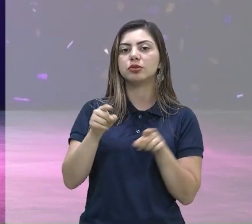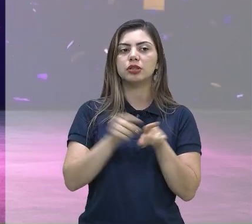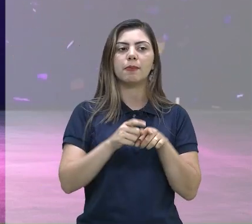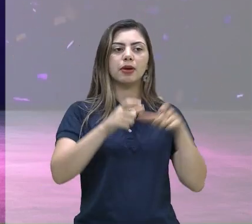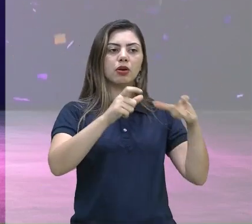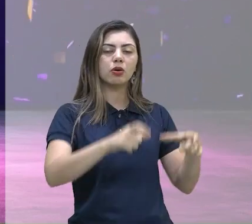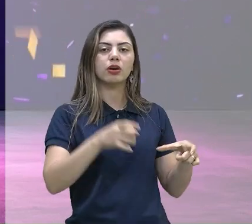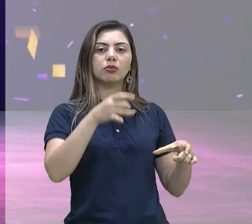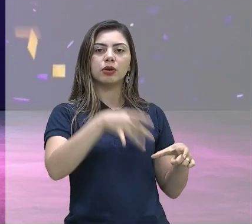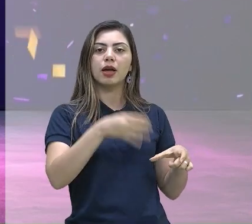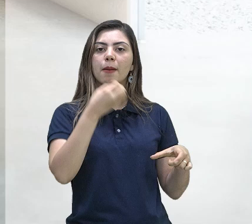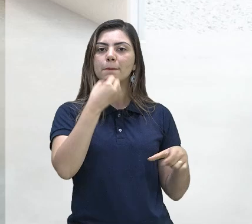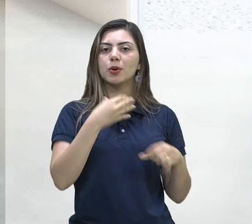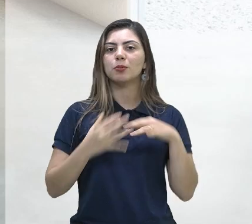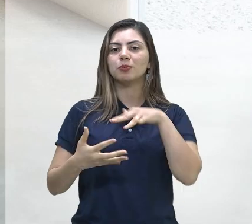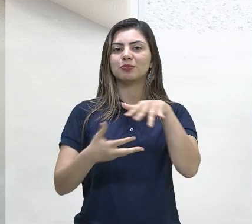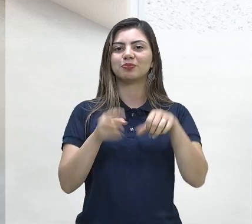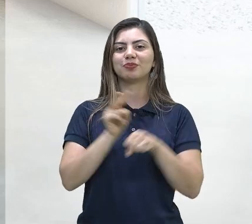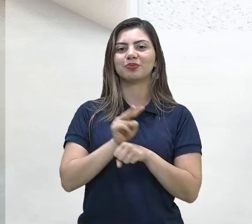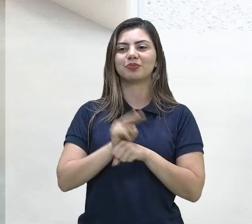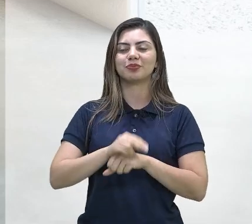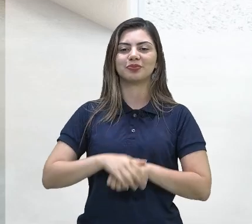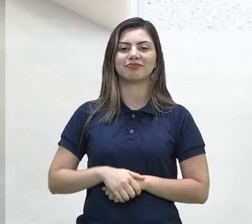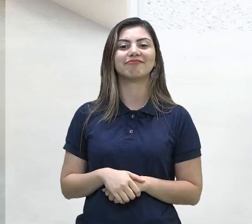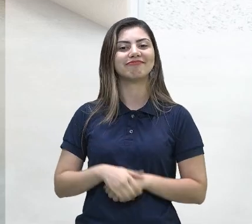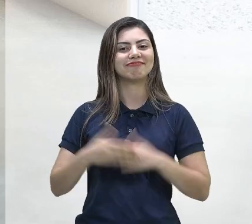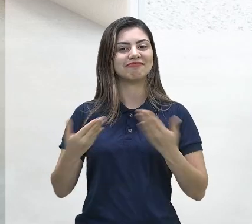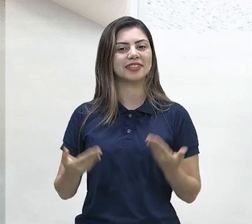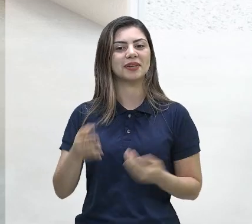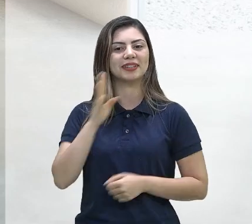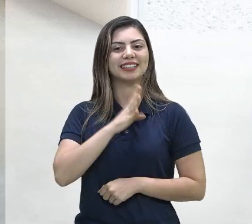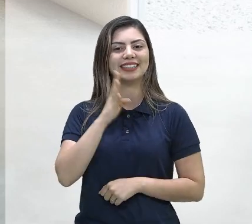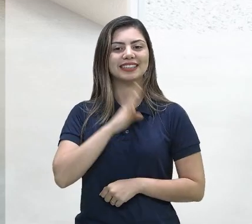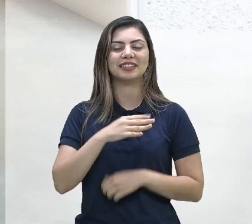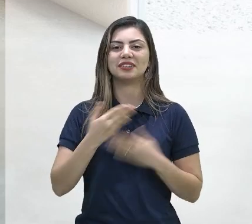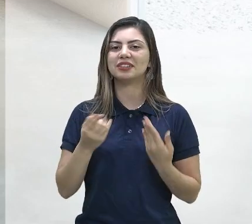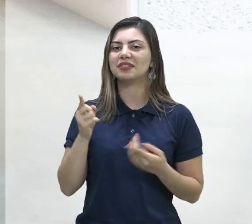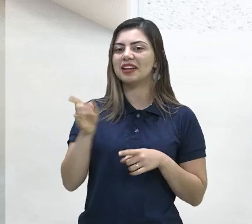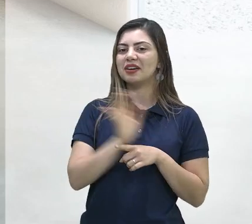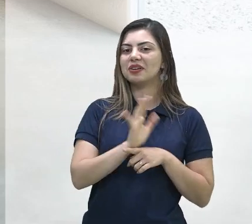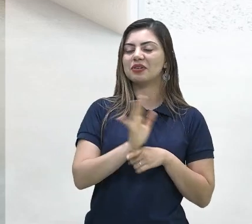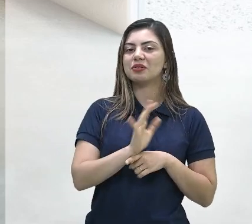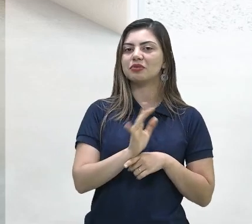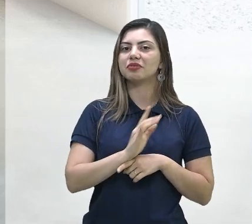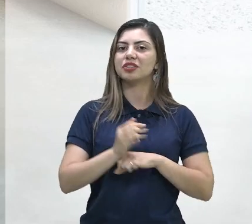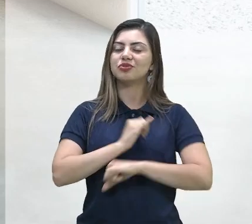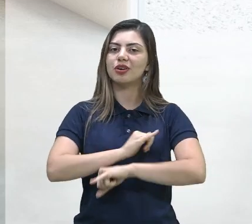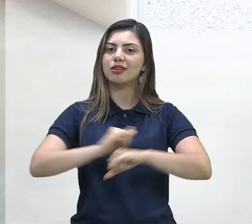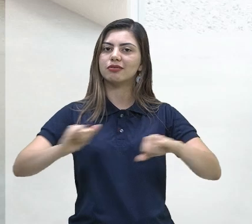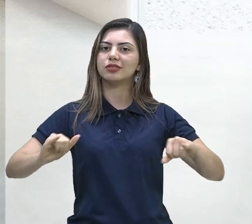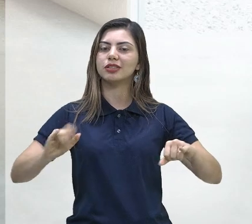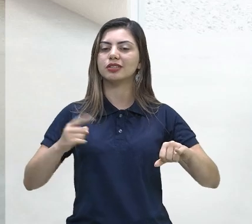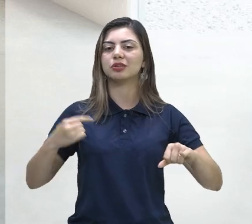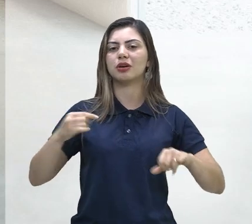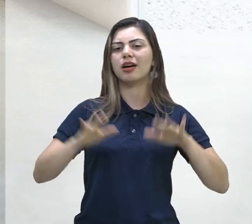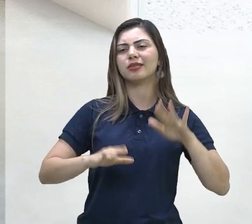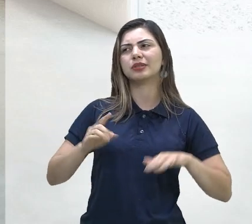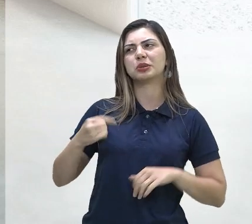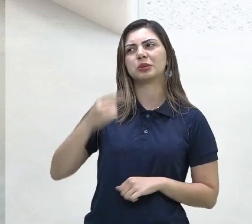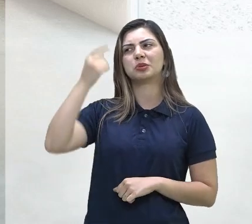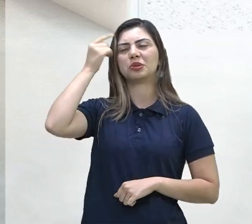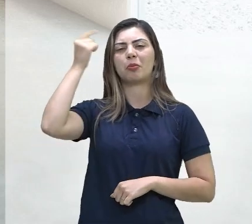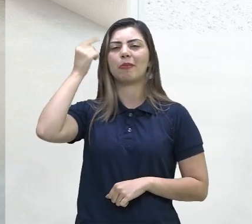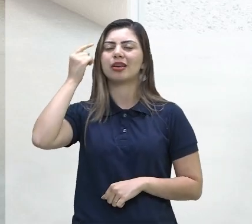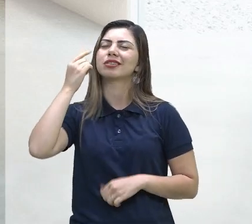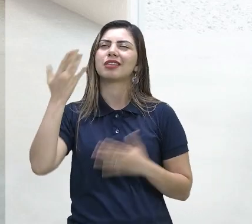do planeta. Olha que legal, né? Esse vídeo ele faz um alerta. Às vezes a gente acha que